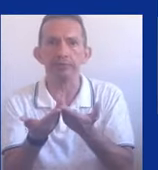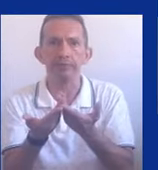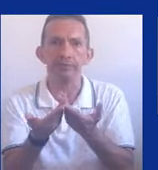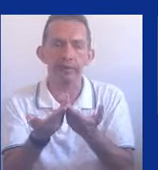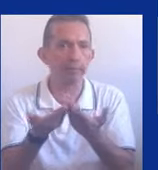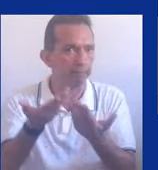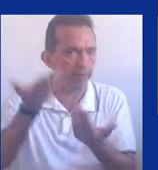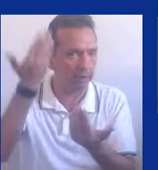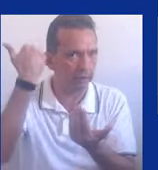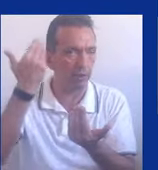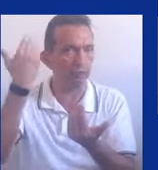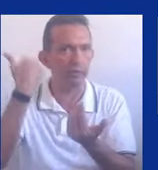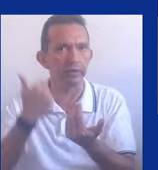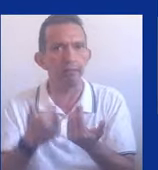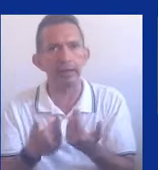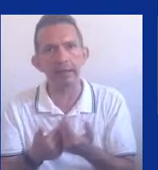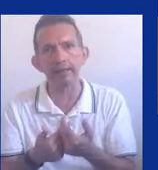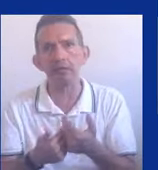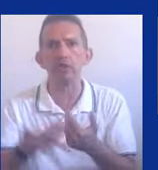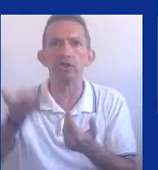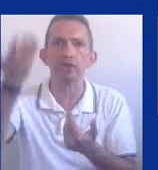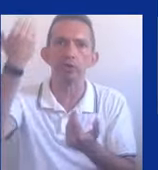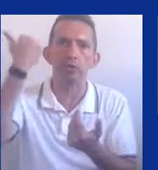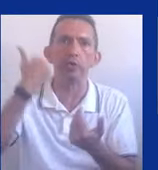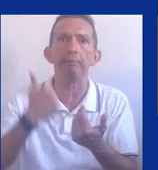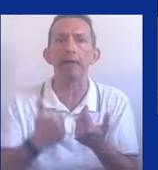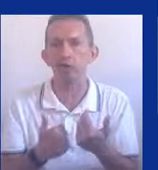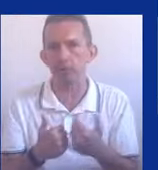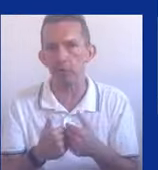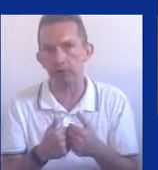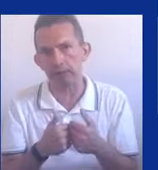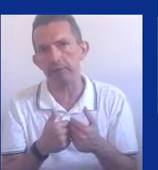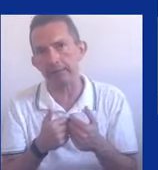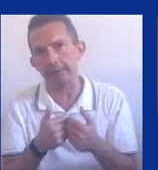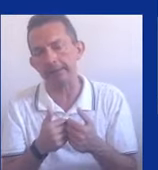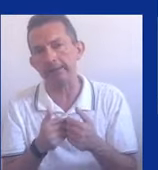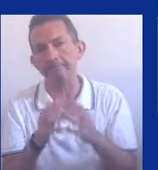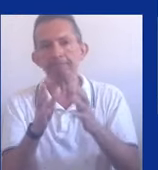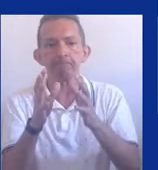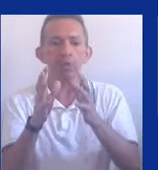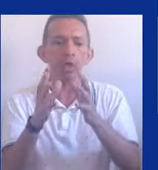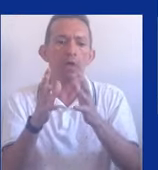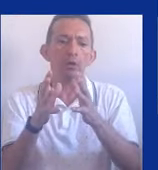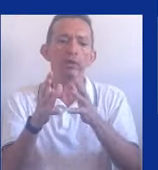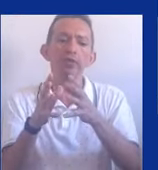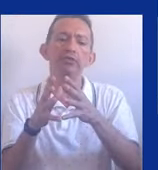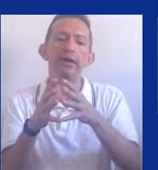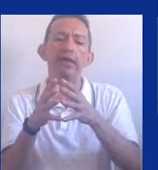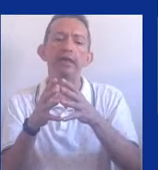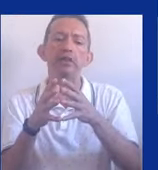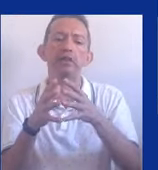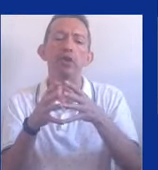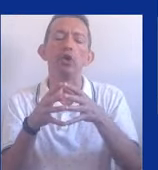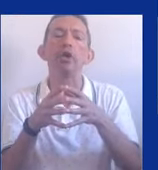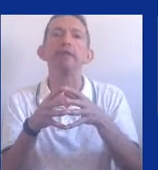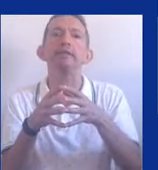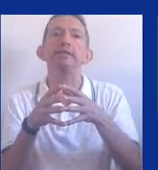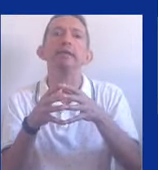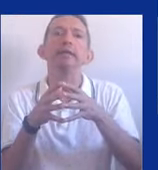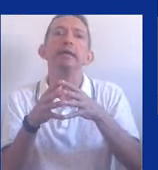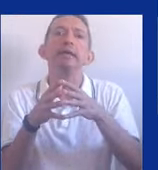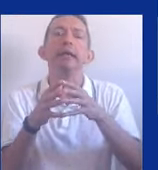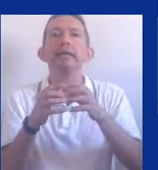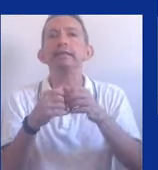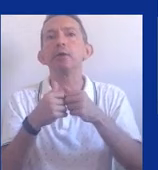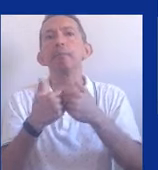esteroide, né, pegando lá o fio da meada, do que a gente já estudou na parte de bioquímica, né, quando a gente fala em